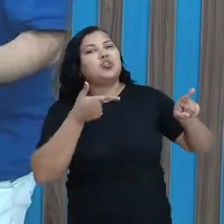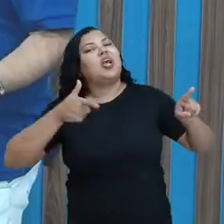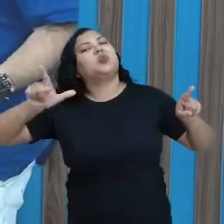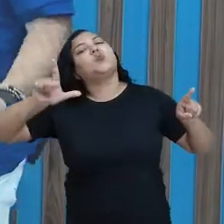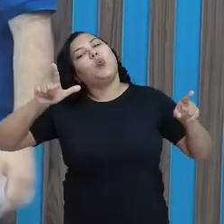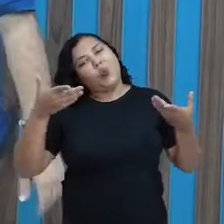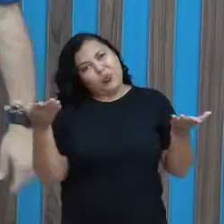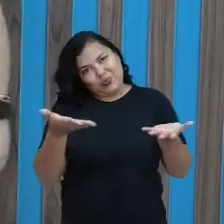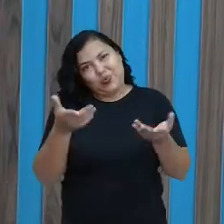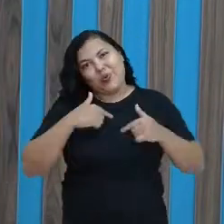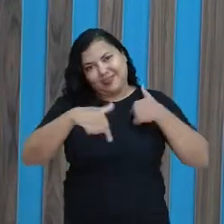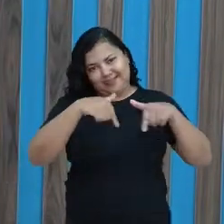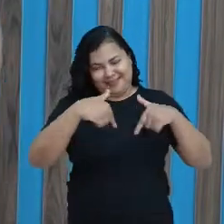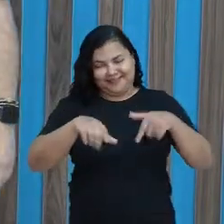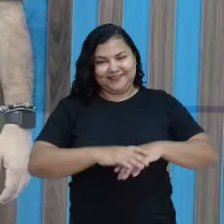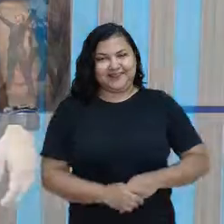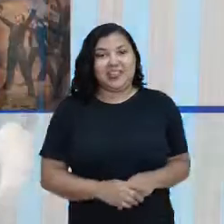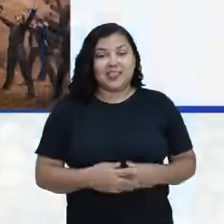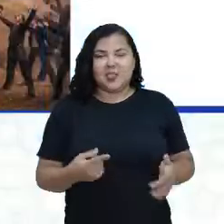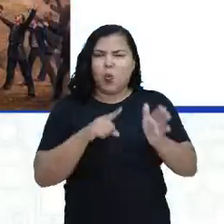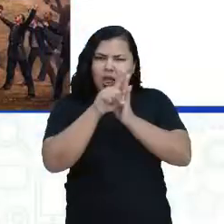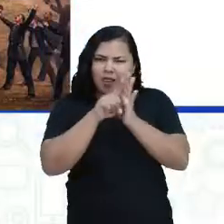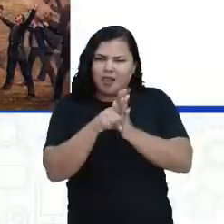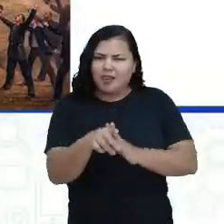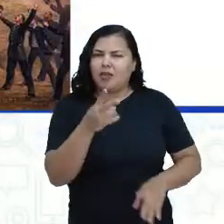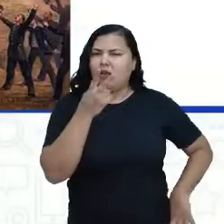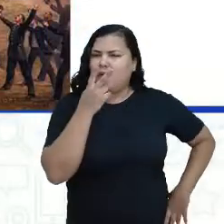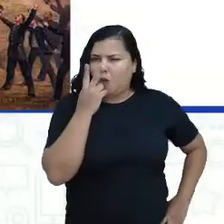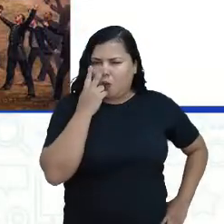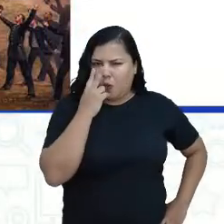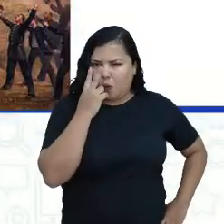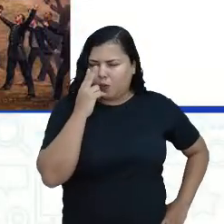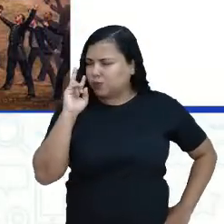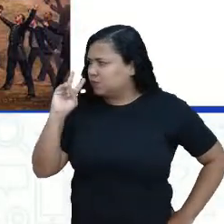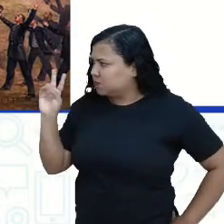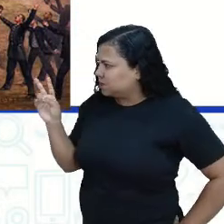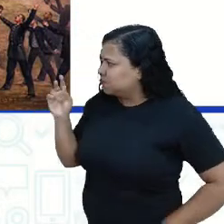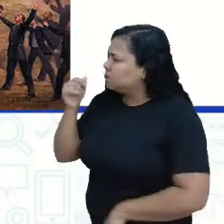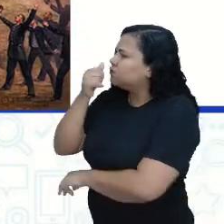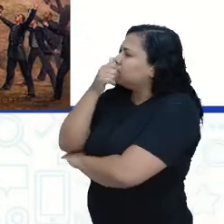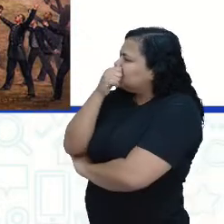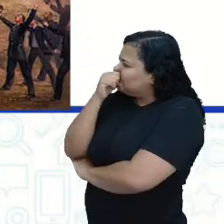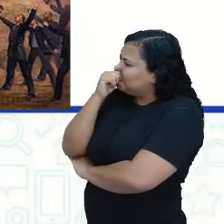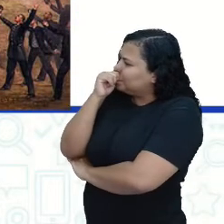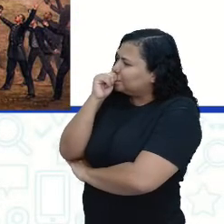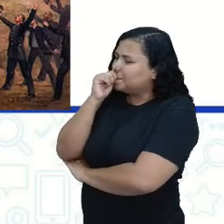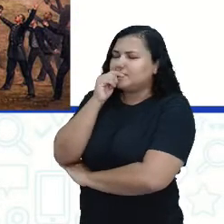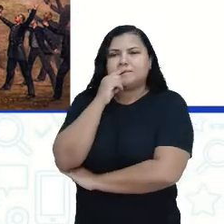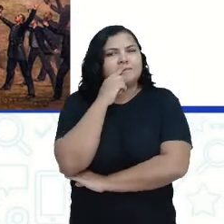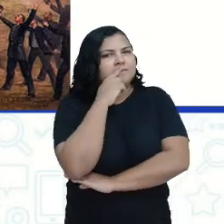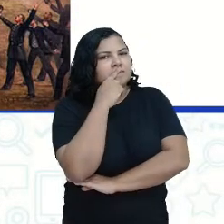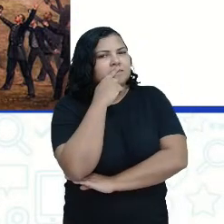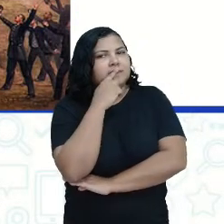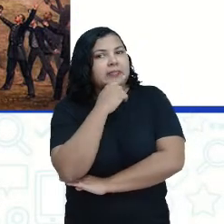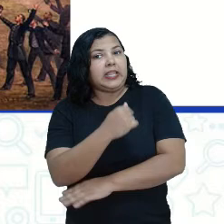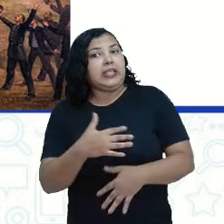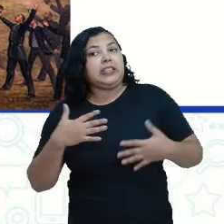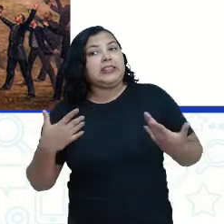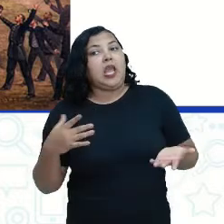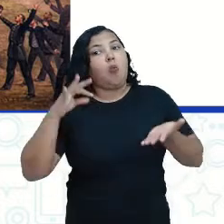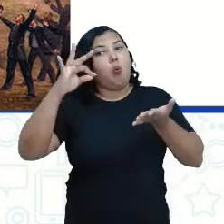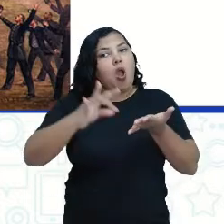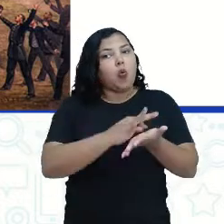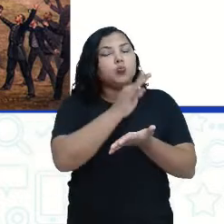outro projeto. Então, analisa aí essa imagem, né? A gente tem aqui, ó, Proclamação da República do Brasil, uma obra de